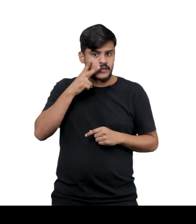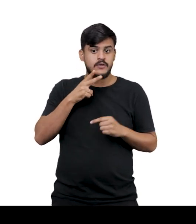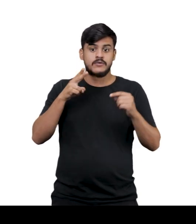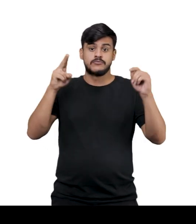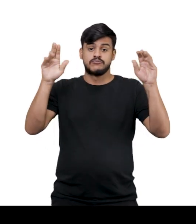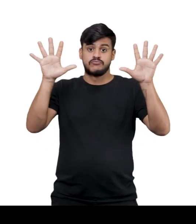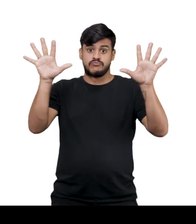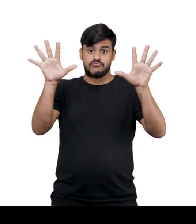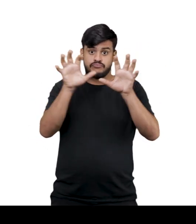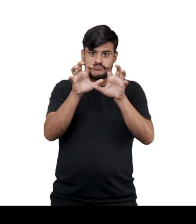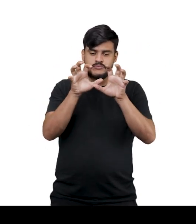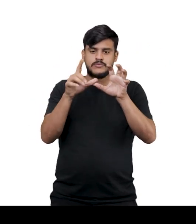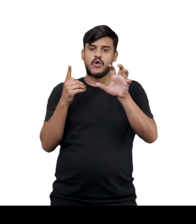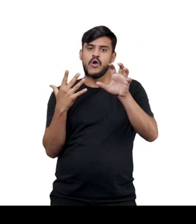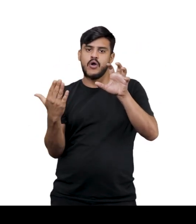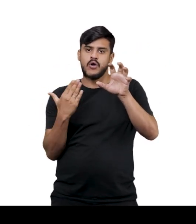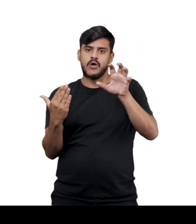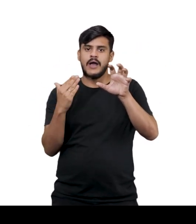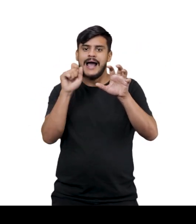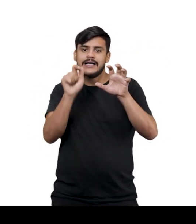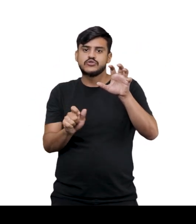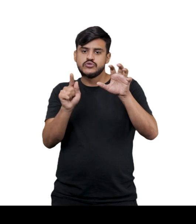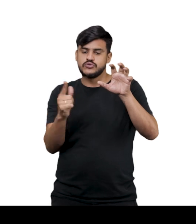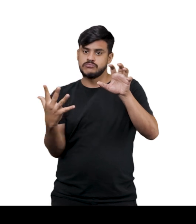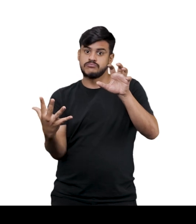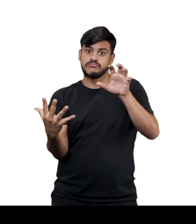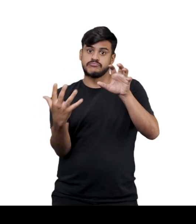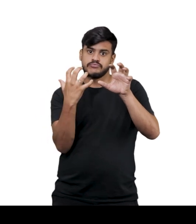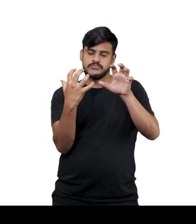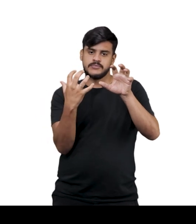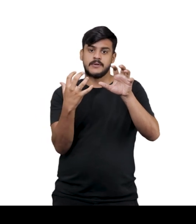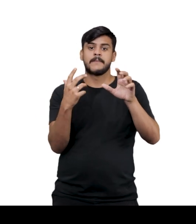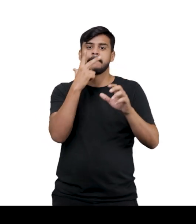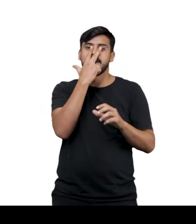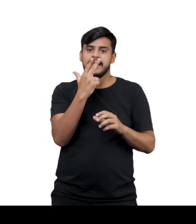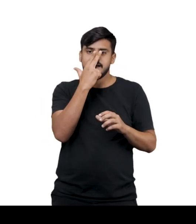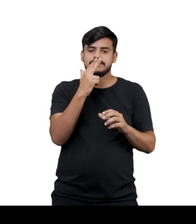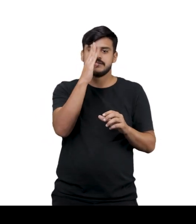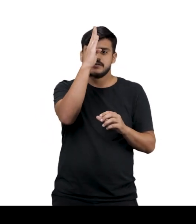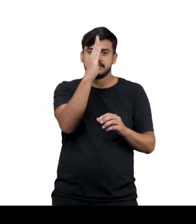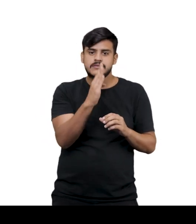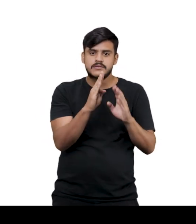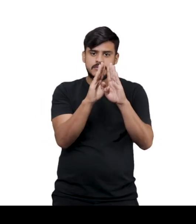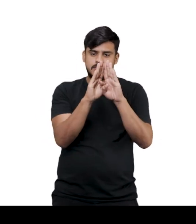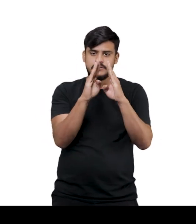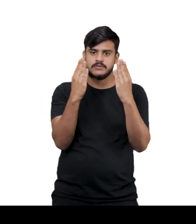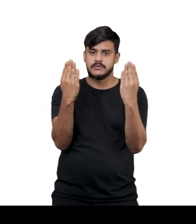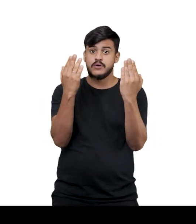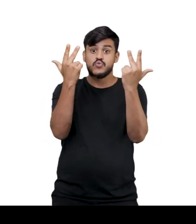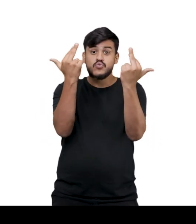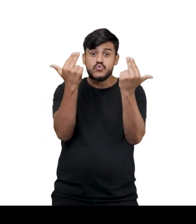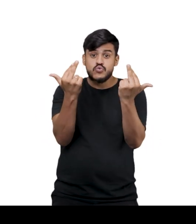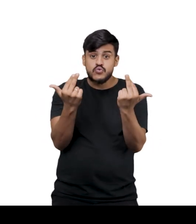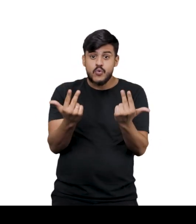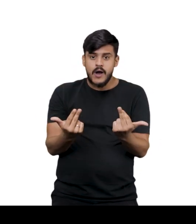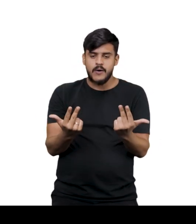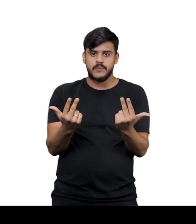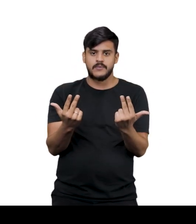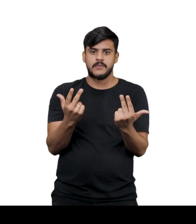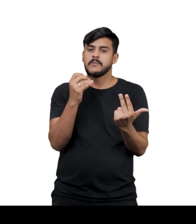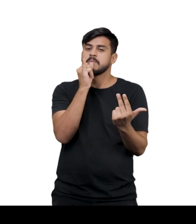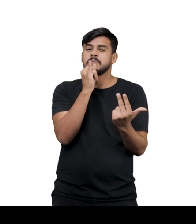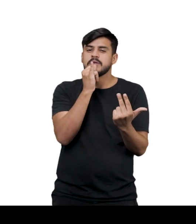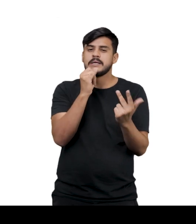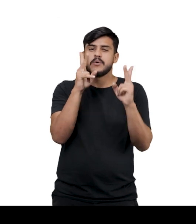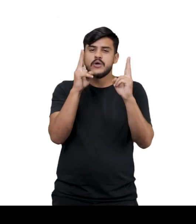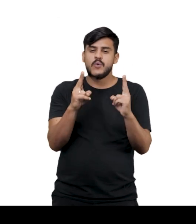avança e recua, em contraste com o azul, fazendo com que cada metade do quadro apresente a mesma